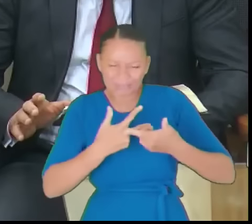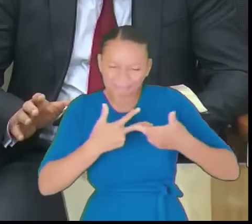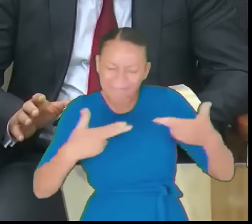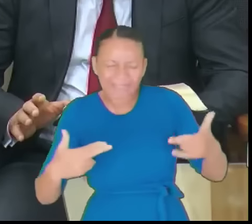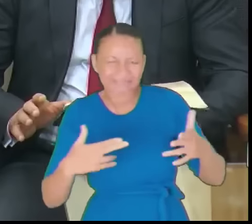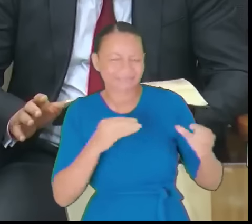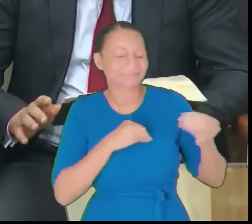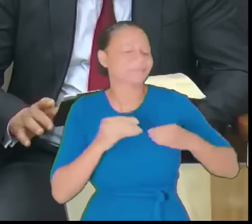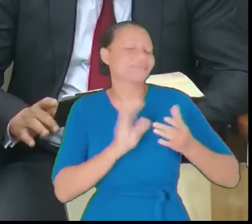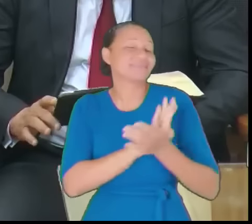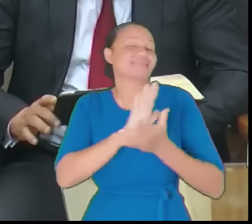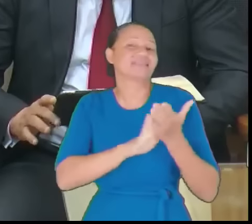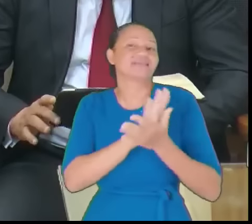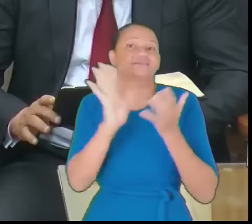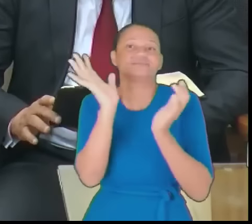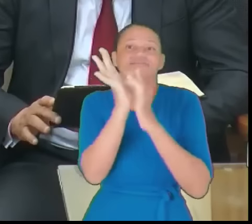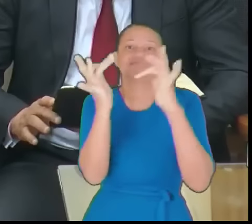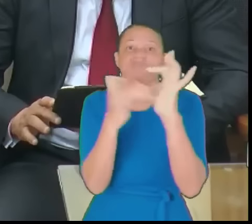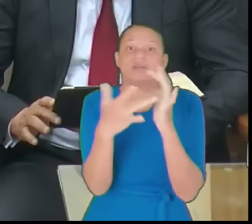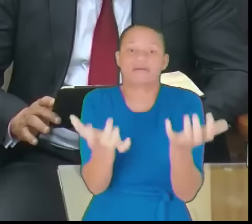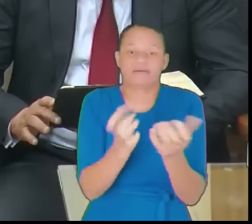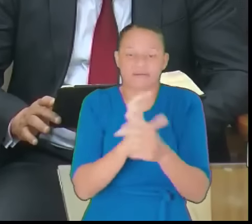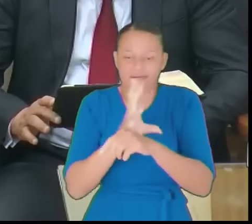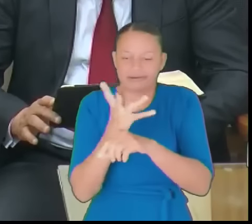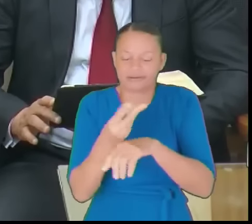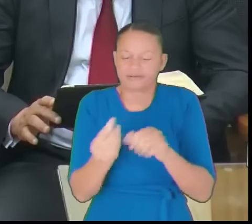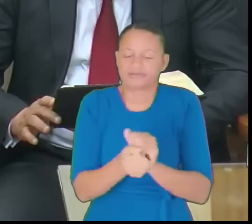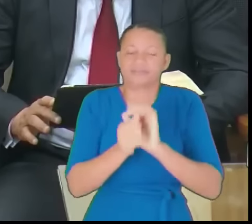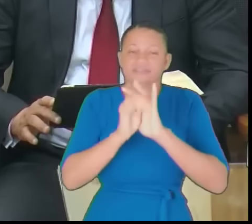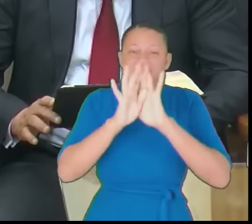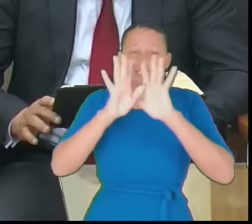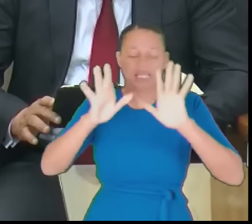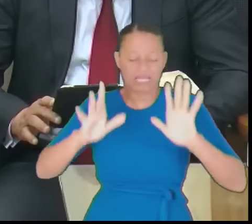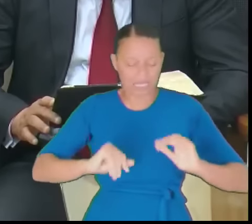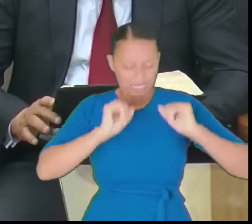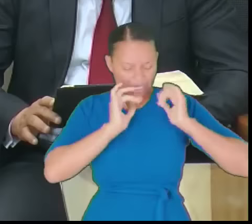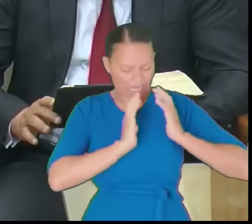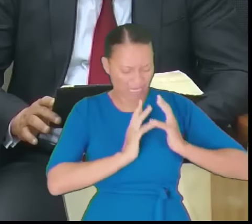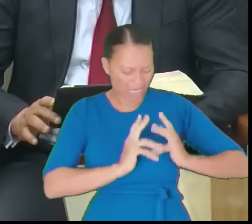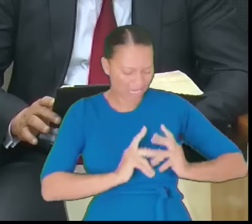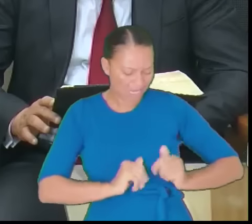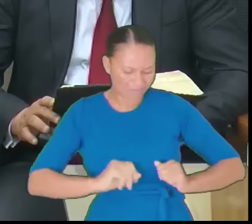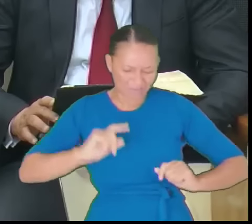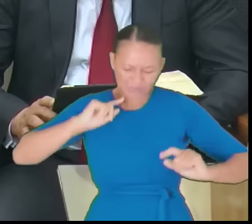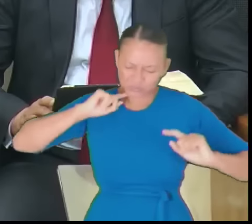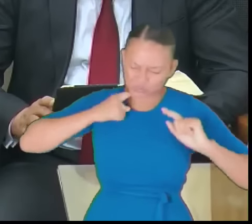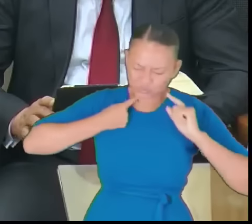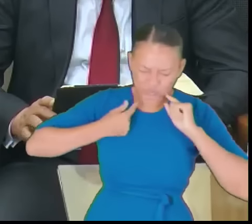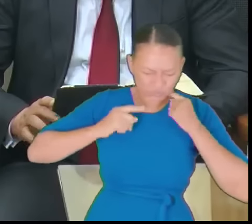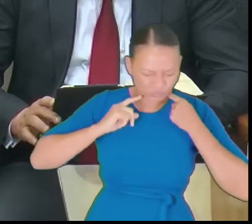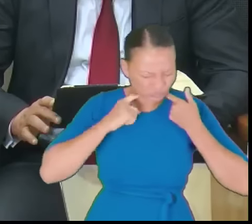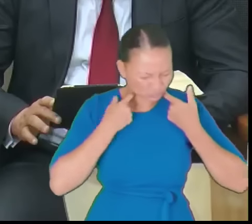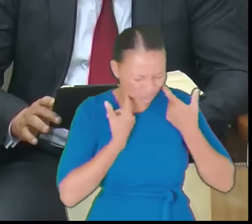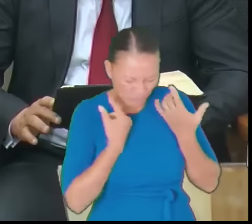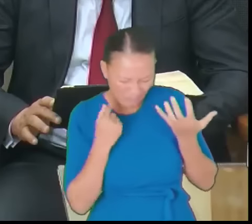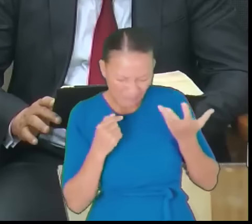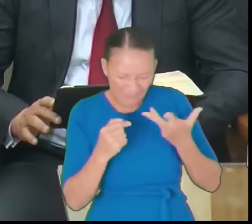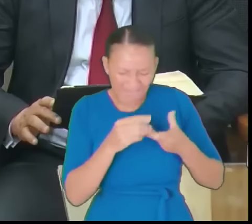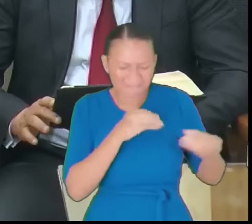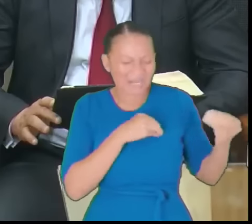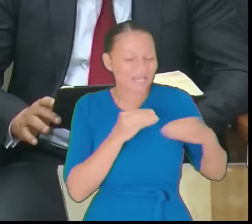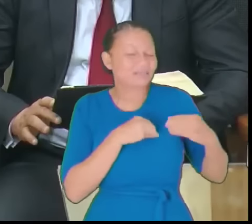quer a igreja dele gloriosa, sem mácula, sem ruga, nem coisa semelhante,